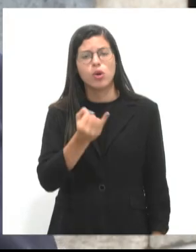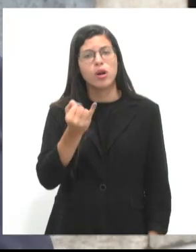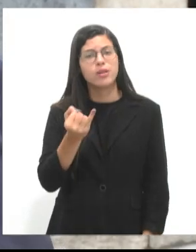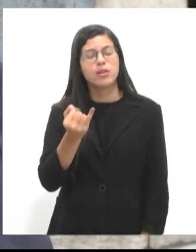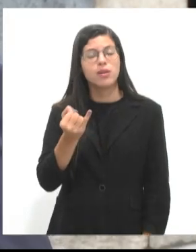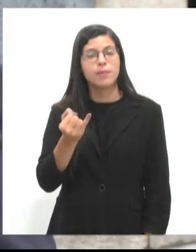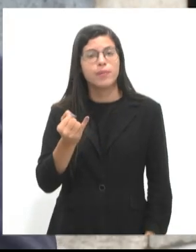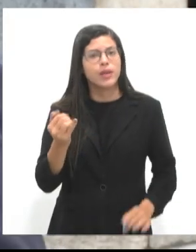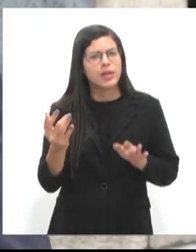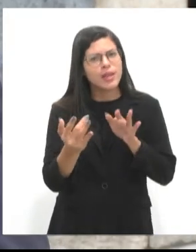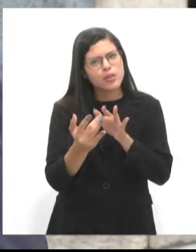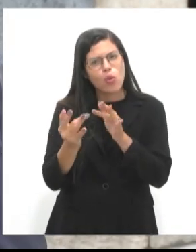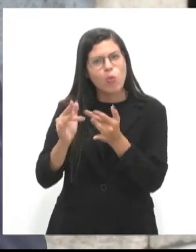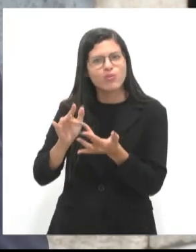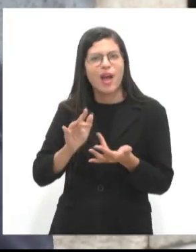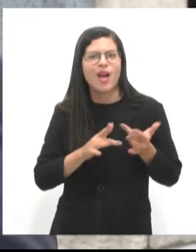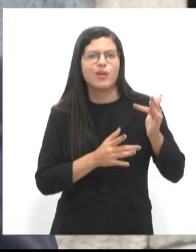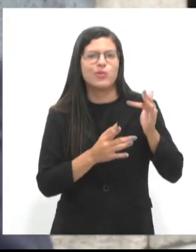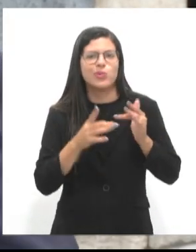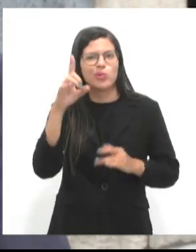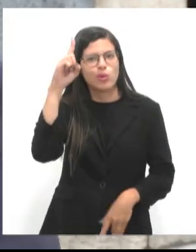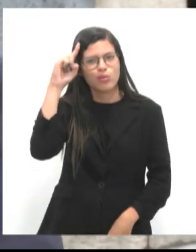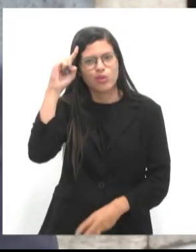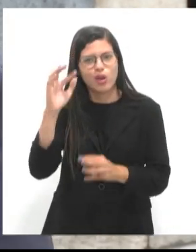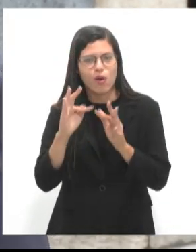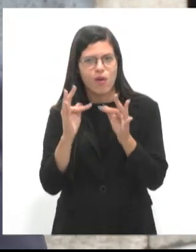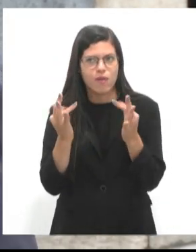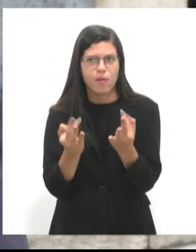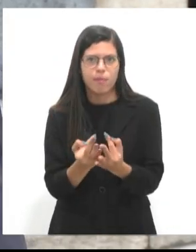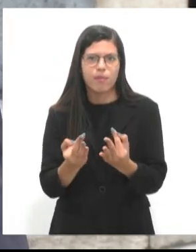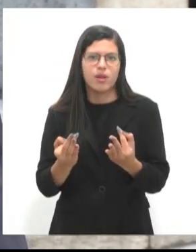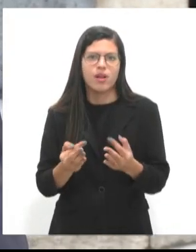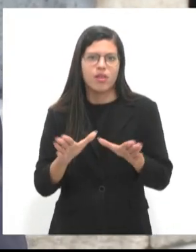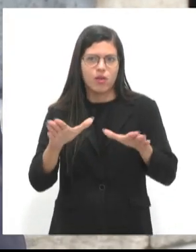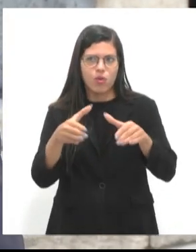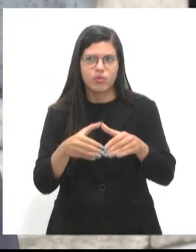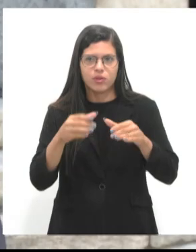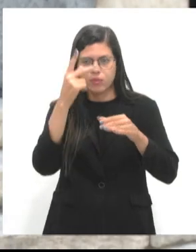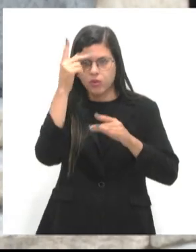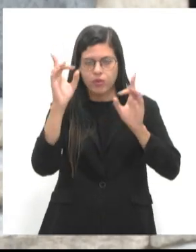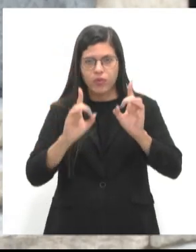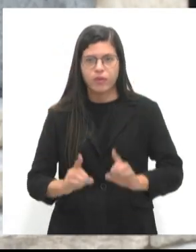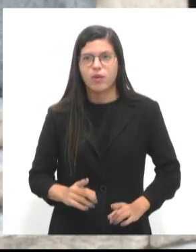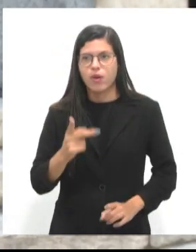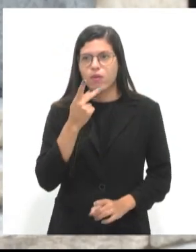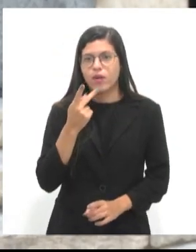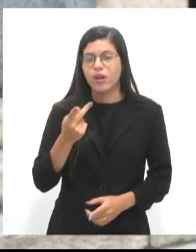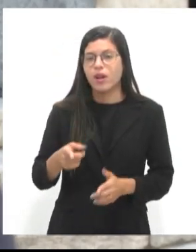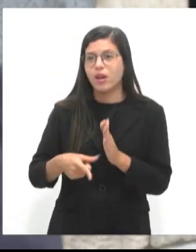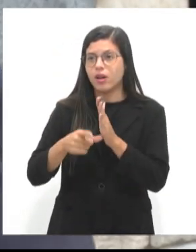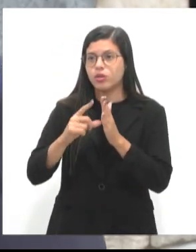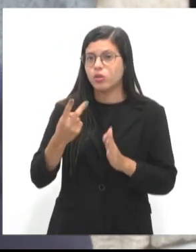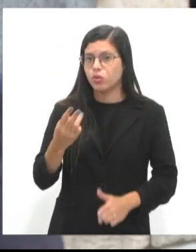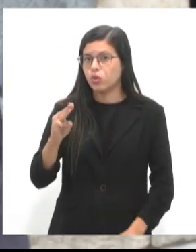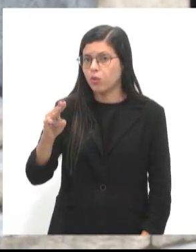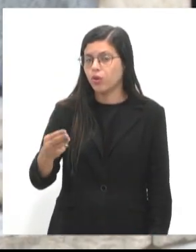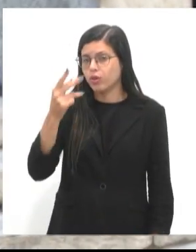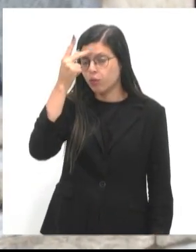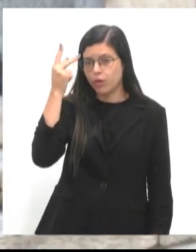nesse contato diário com as famílias através da Comissão da Pessoa com Deficiência. Eu falei anteriormente que cerca de 2 milhões de pessoas no